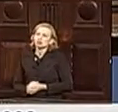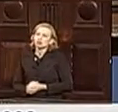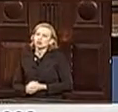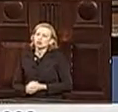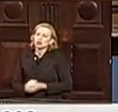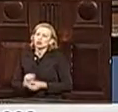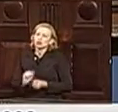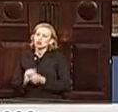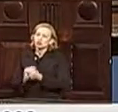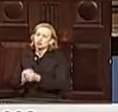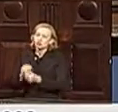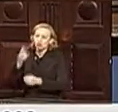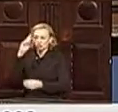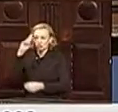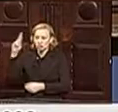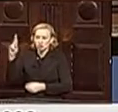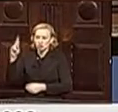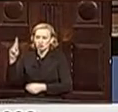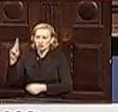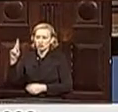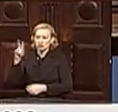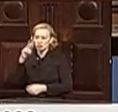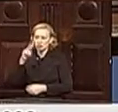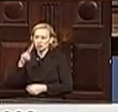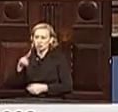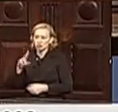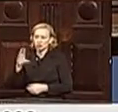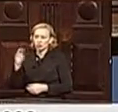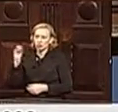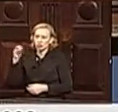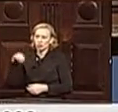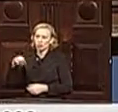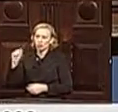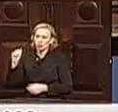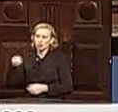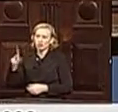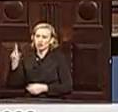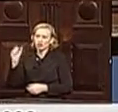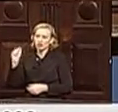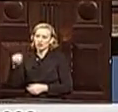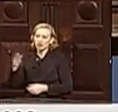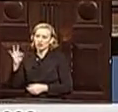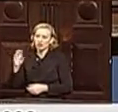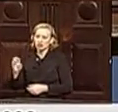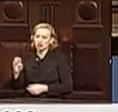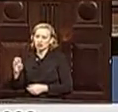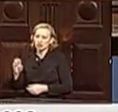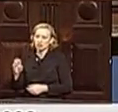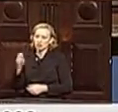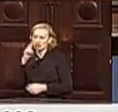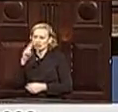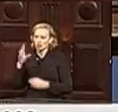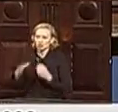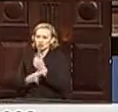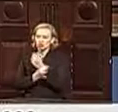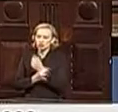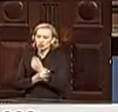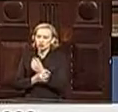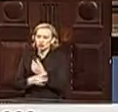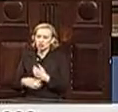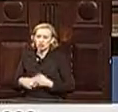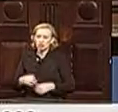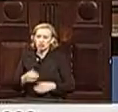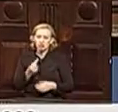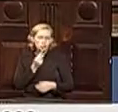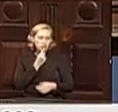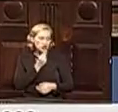segurança. E ele que está lá para decidir qual a política de segurança vai ser implementada. Já terminando, senhora